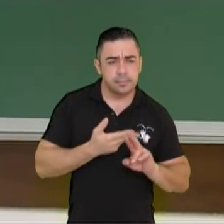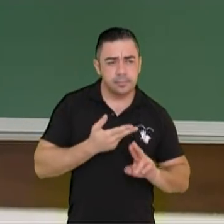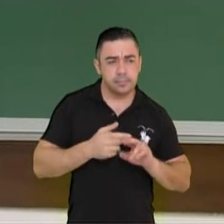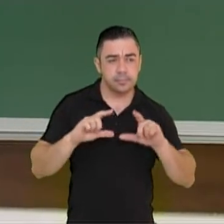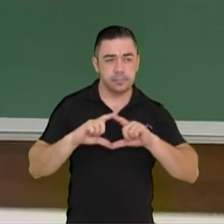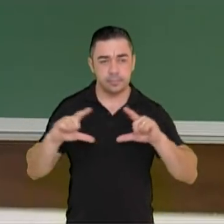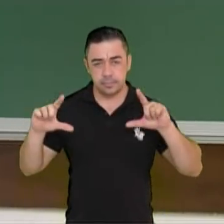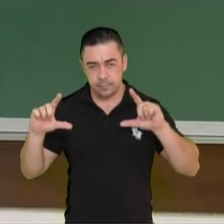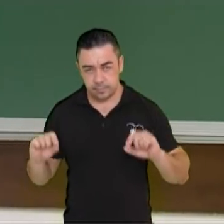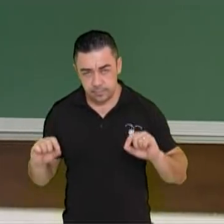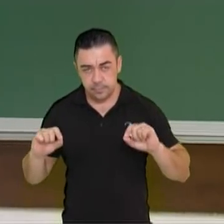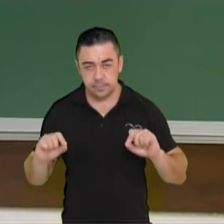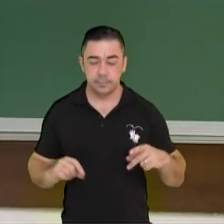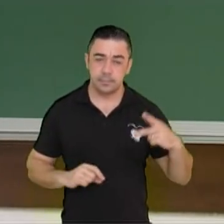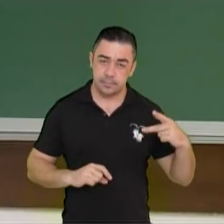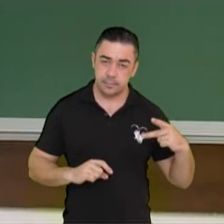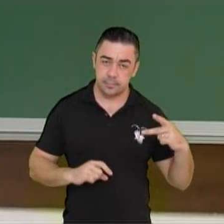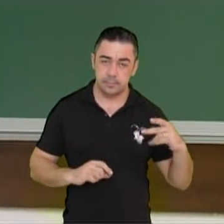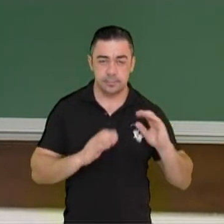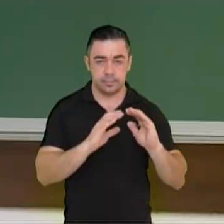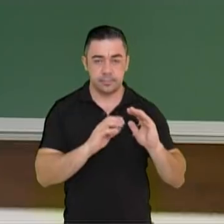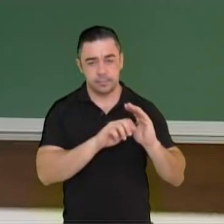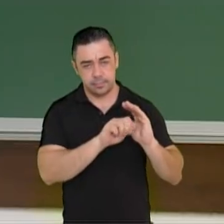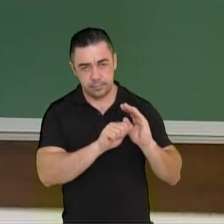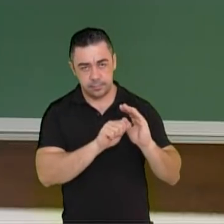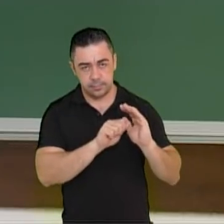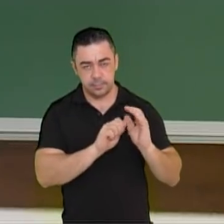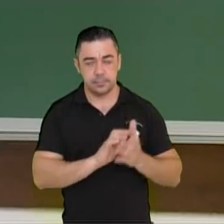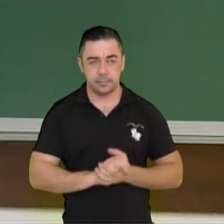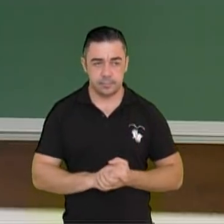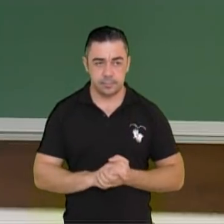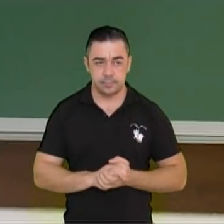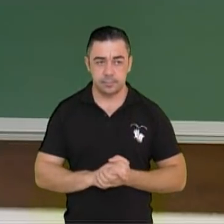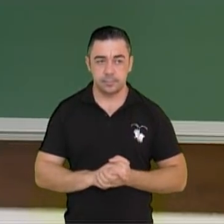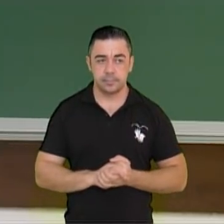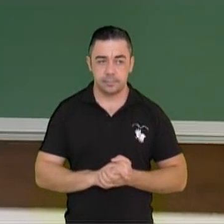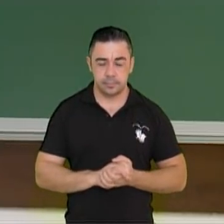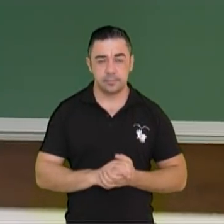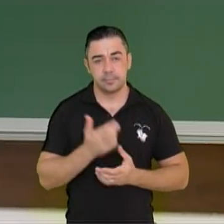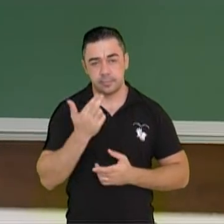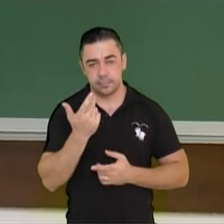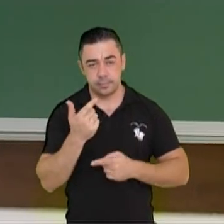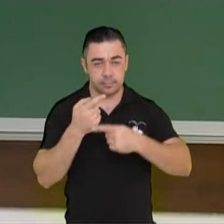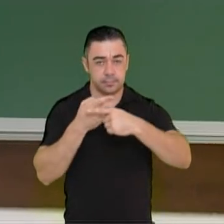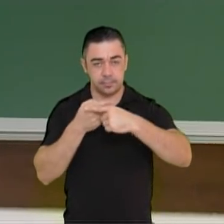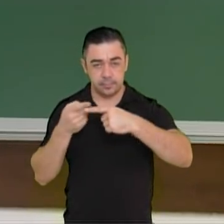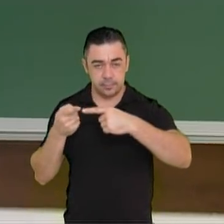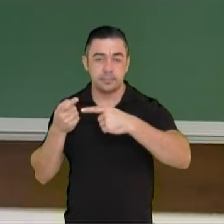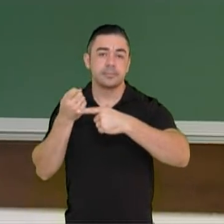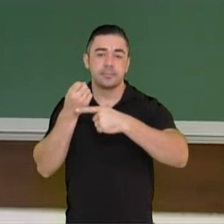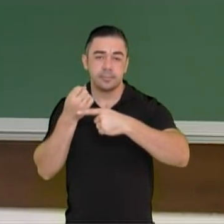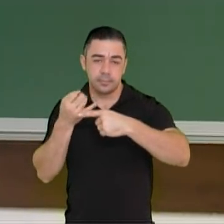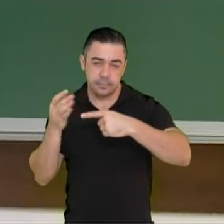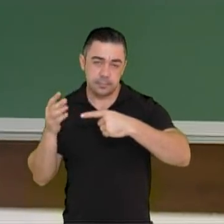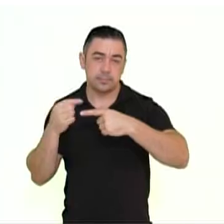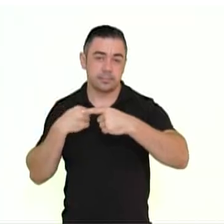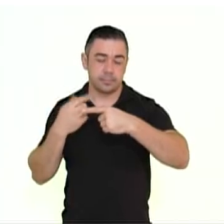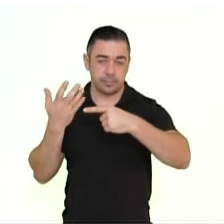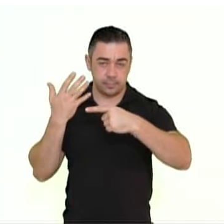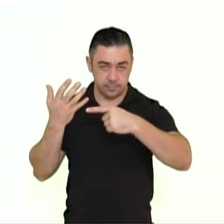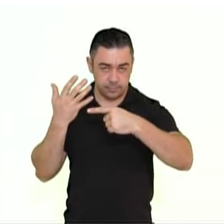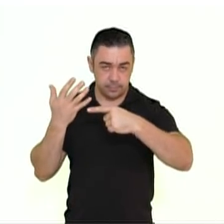seguinte fórmula. PA, que é a probabilidade de um evento acontecer, é igual à razão de o número de